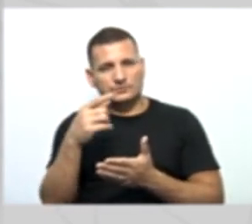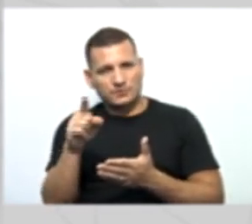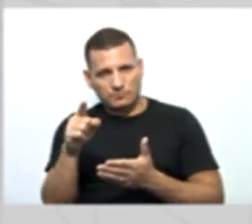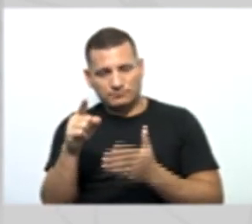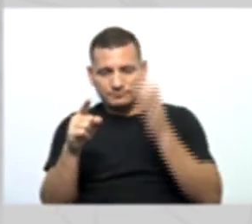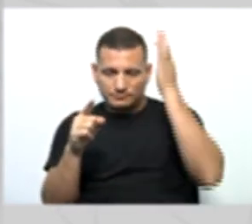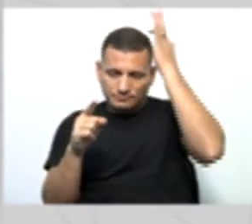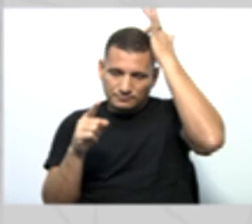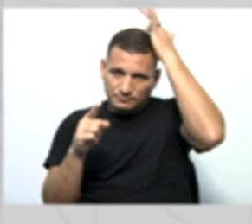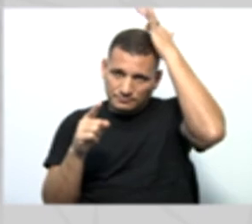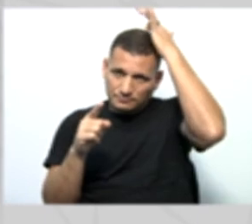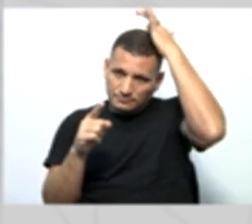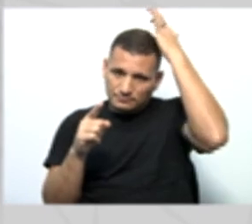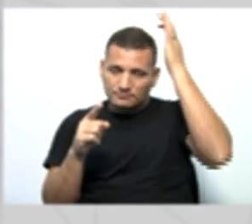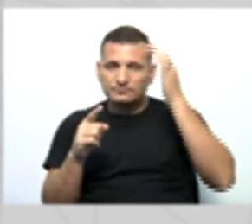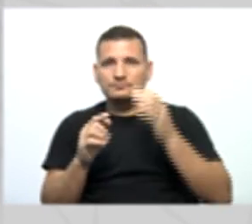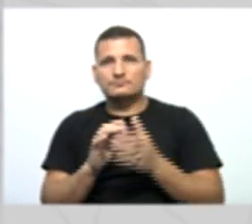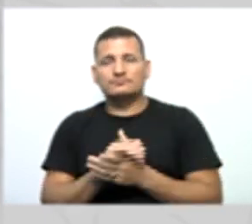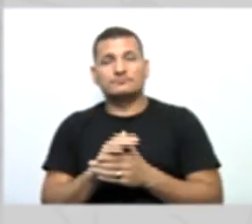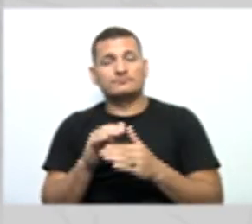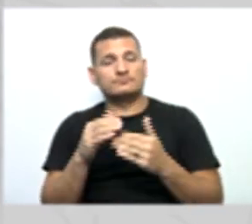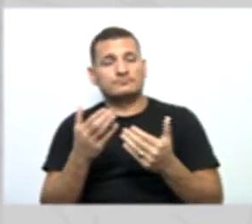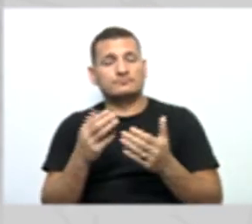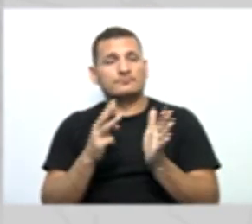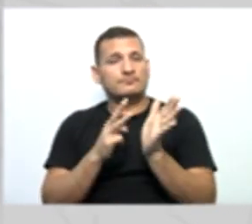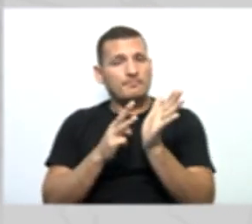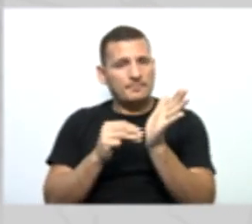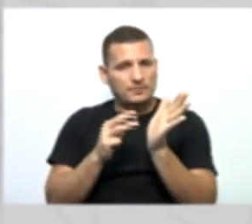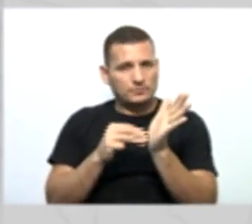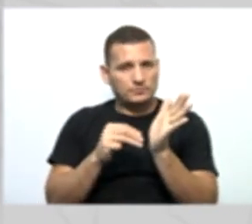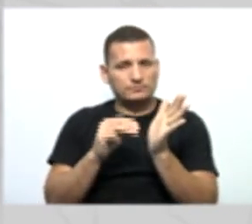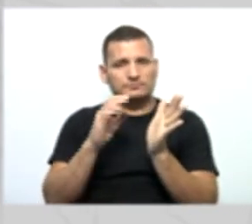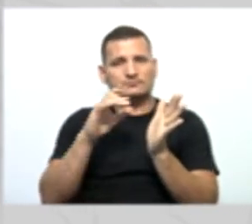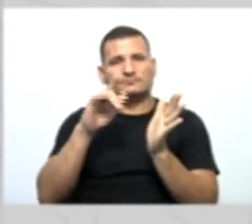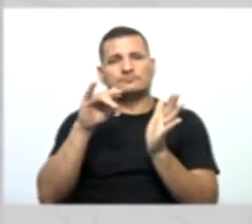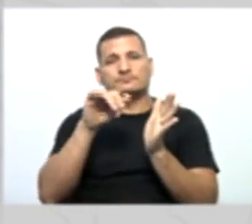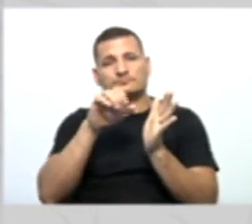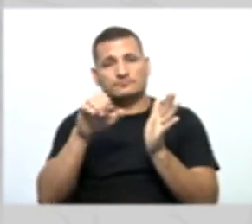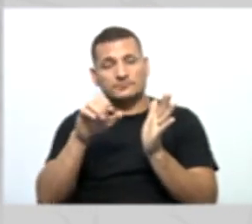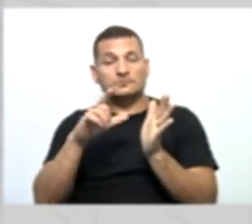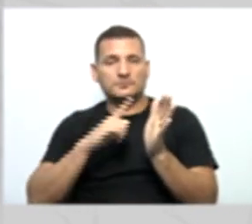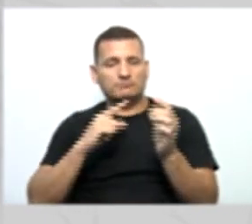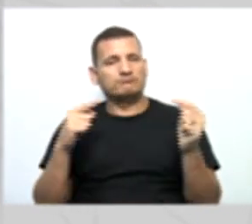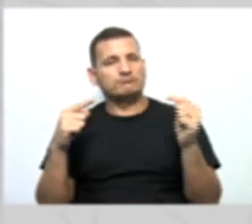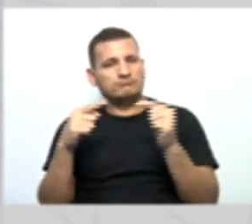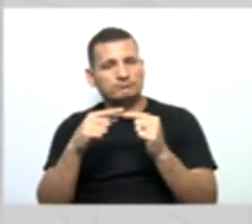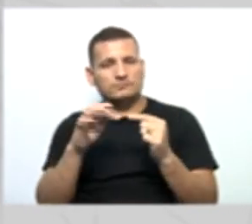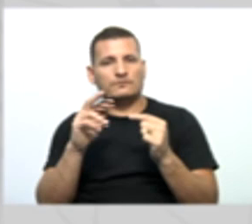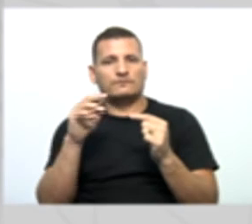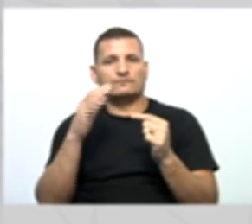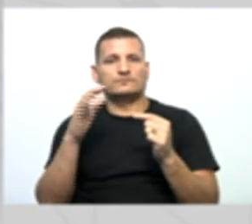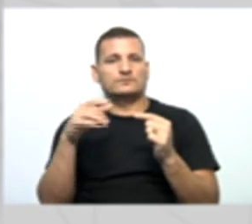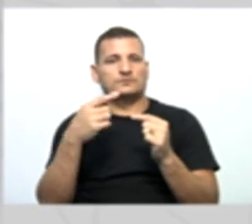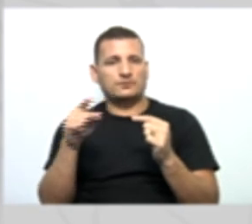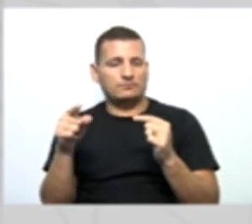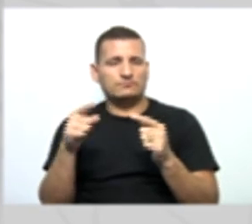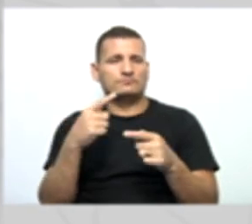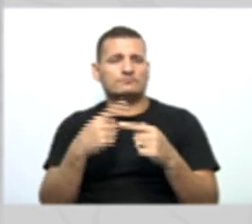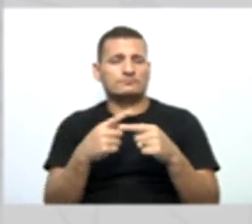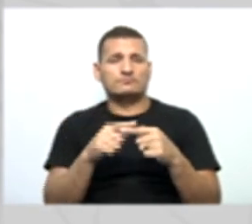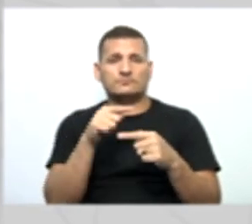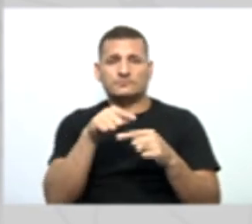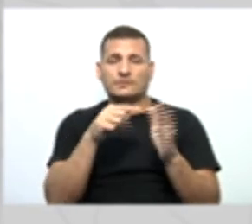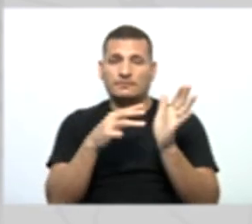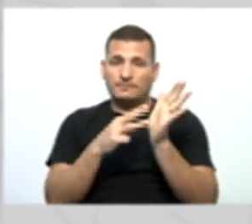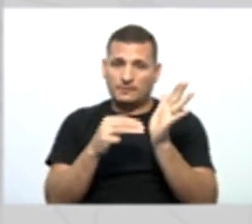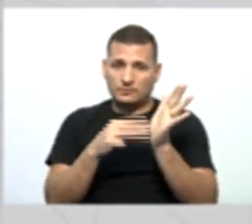funções? Então, quando nós estamos falando de método de classe, tem uma relação com as funções. Porque esses métodos de classe, eles